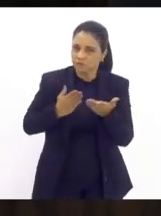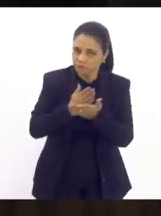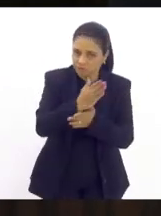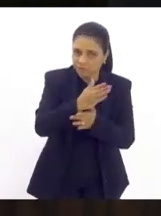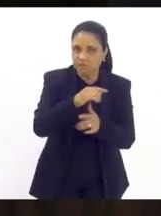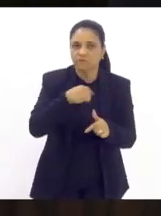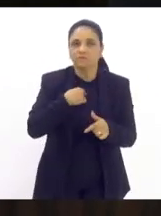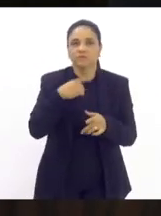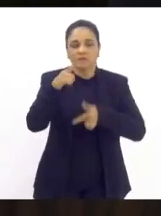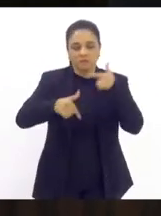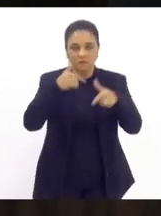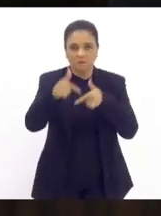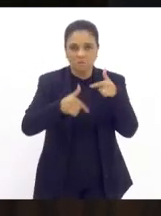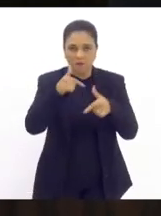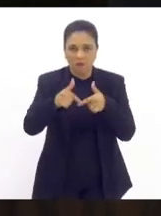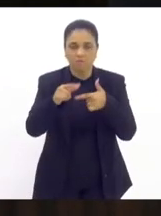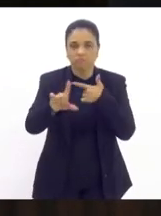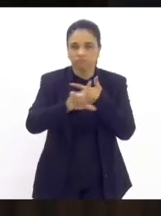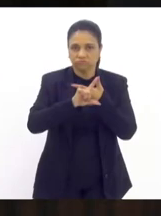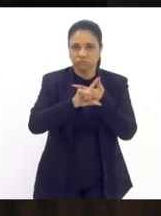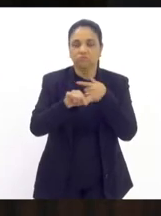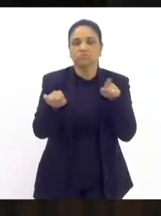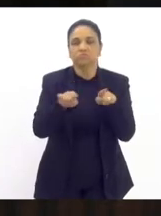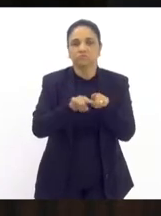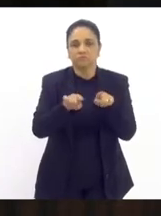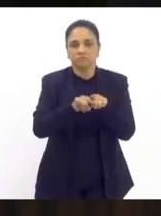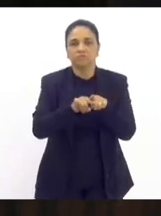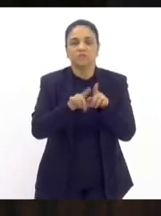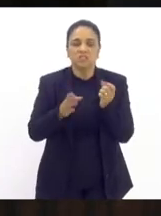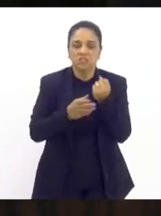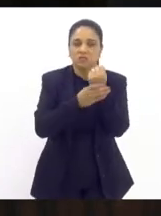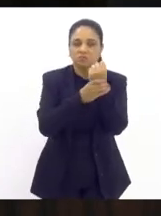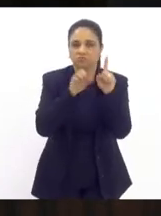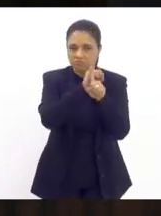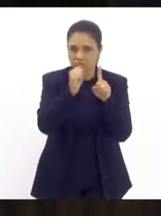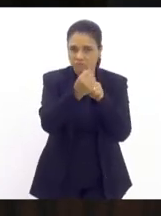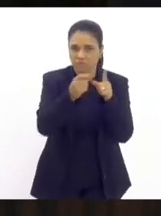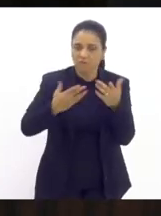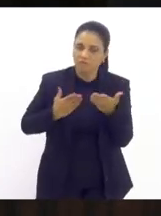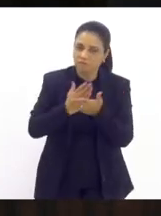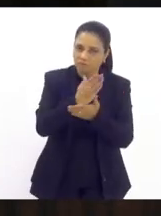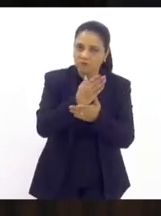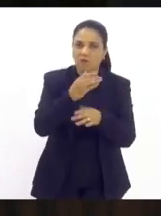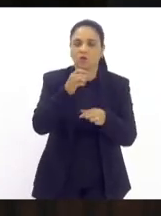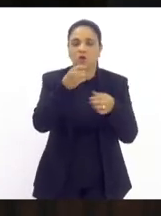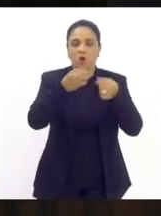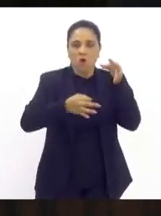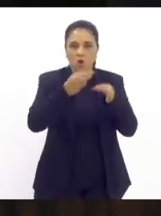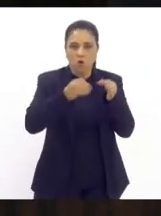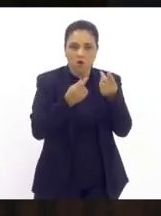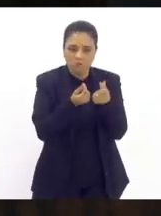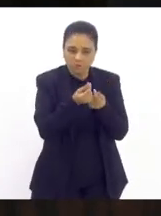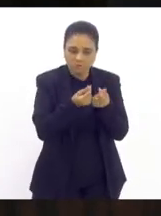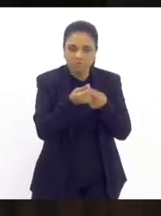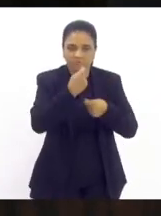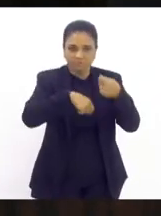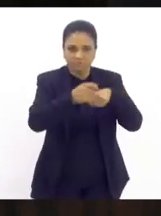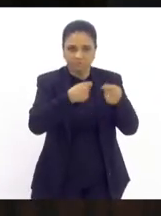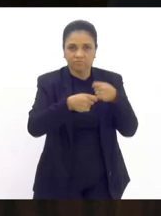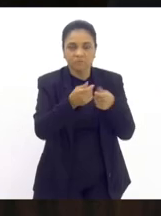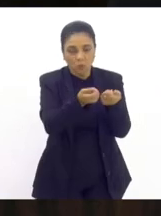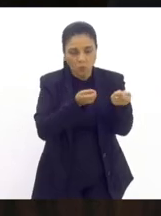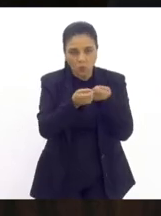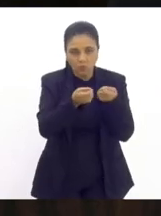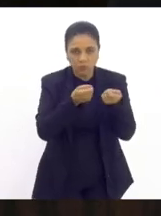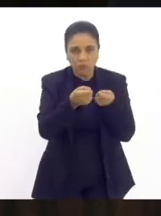de trabalho legislativo social Seguridade Social favorável de orçamento finança fiscalização financeira e